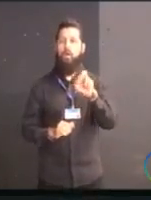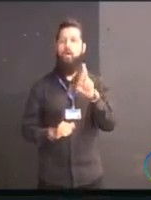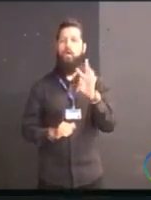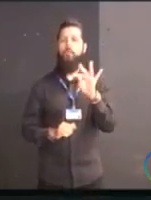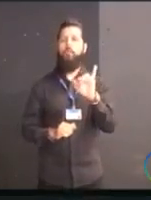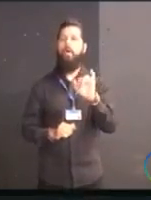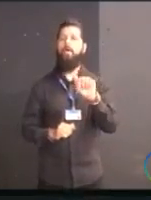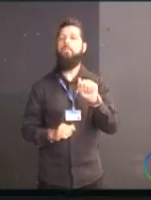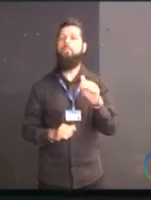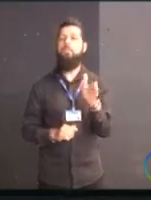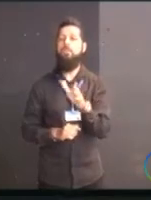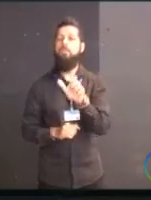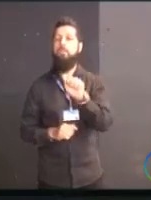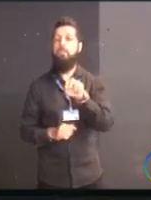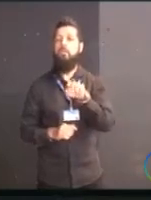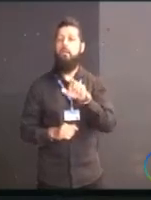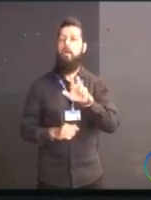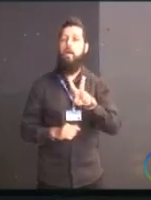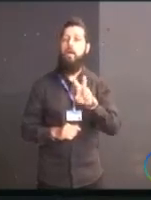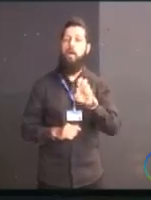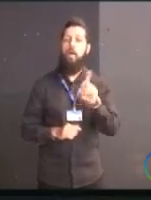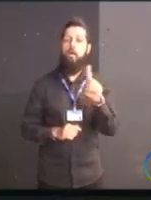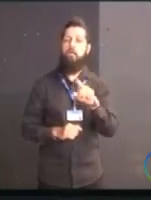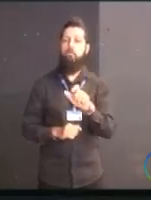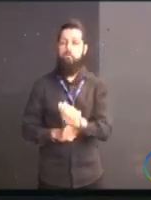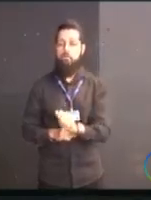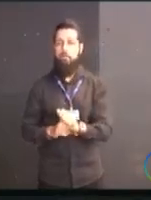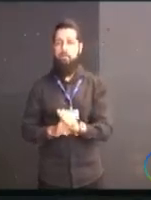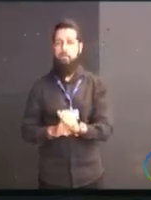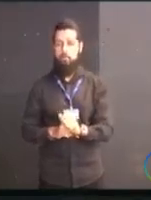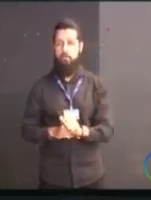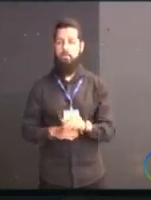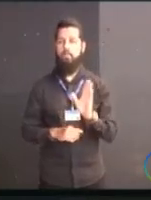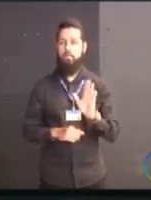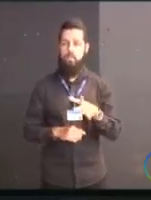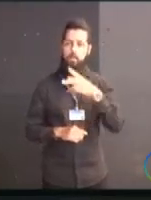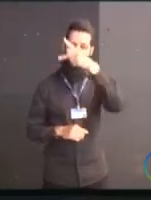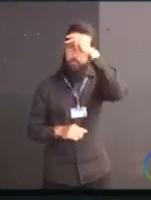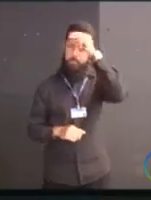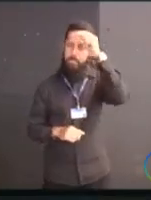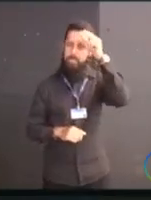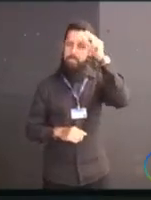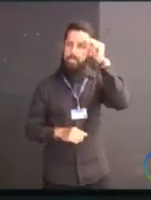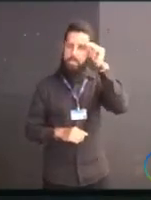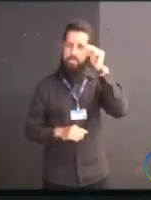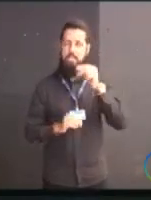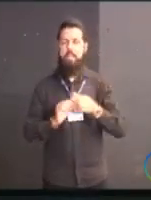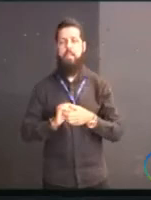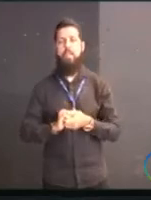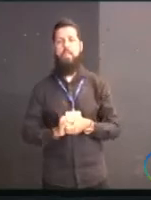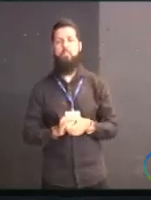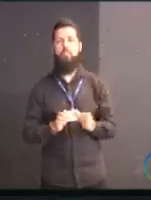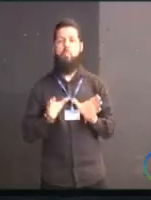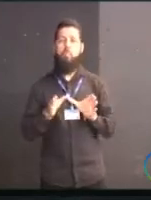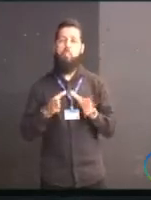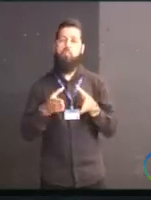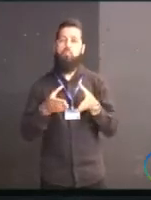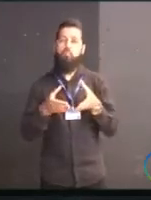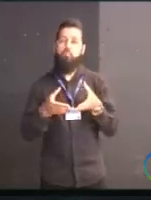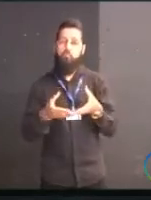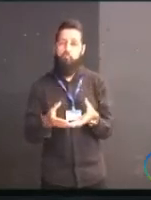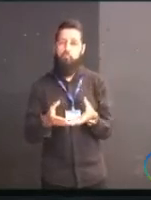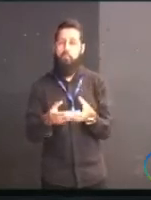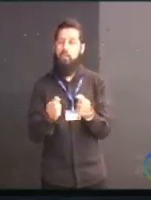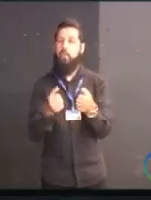Sergipe, e que foi presidente da União Espírita Sergipana, depois foi diretor por várias